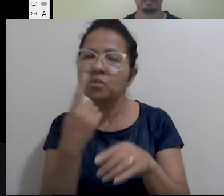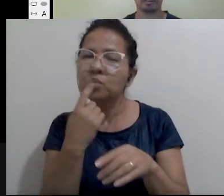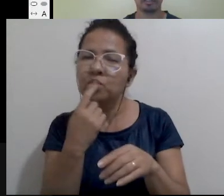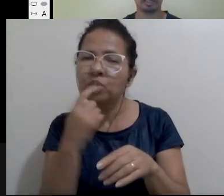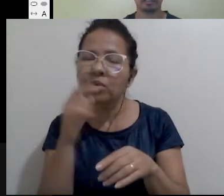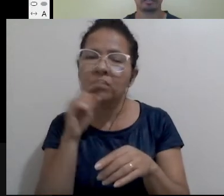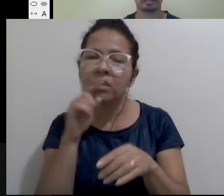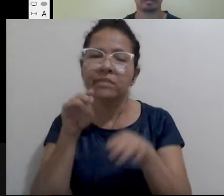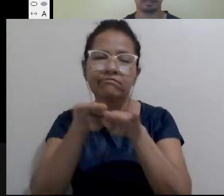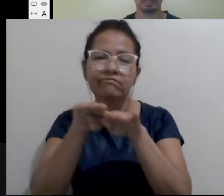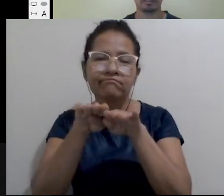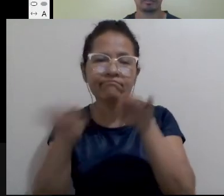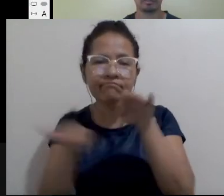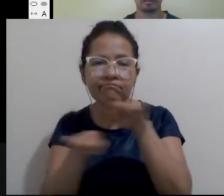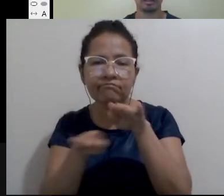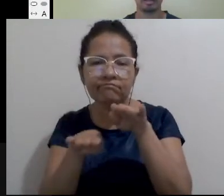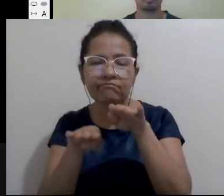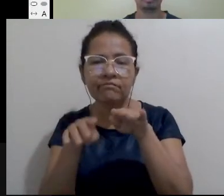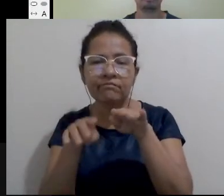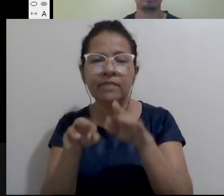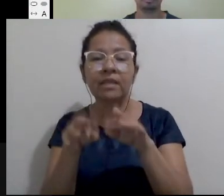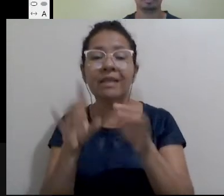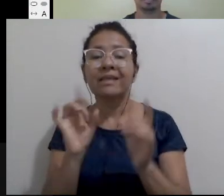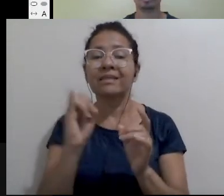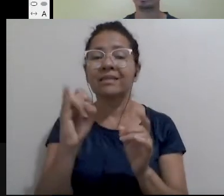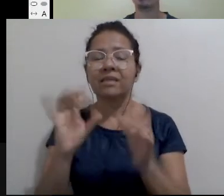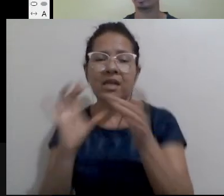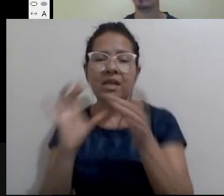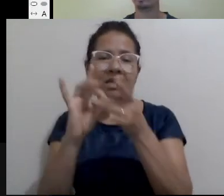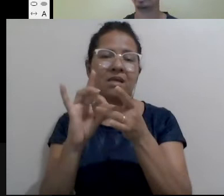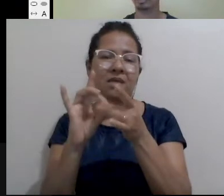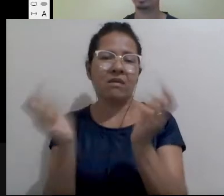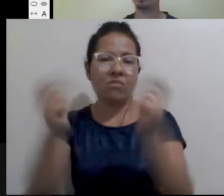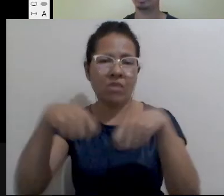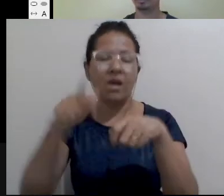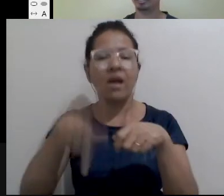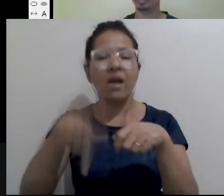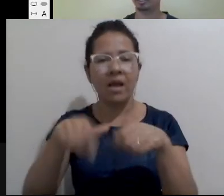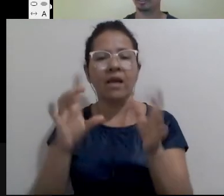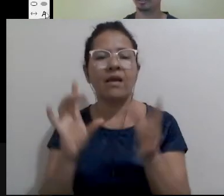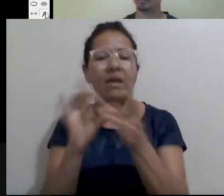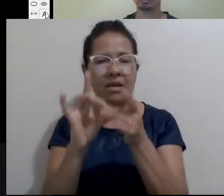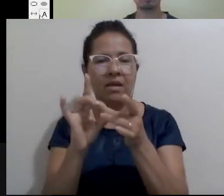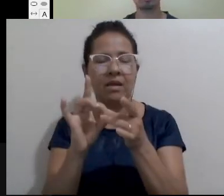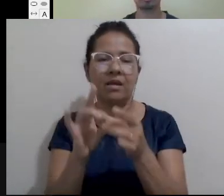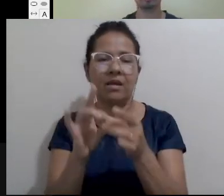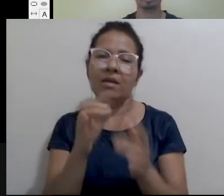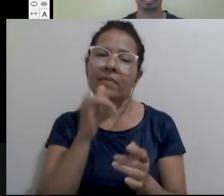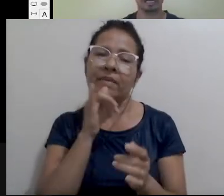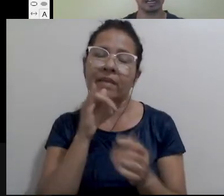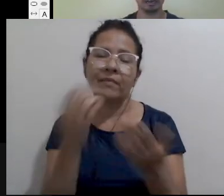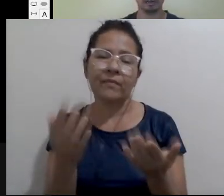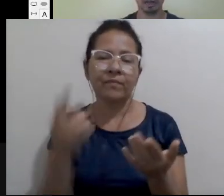gente está vendo aqui elétrons desemparelhados. Quando ele vai fazer a ligação, tem a possibilidade do ligante, vamos